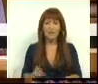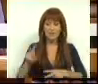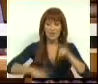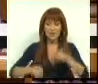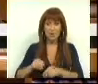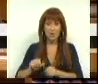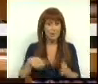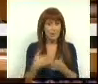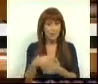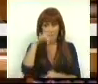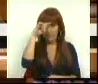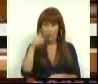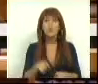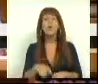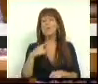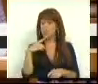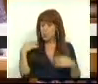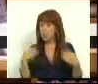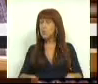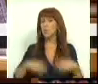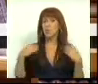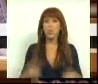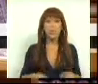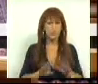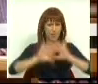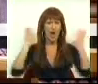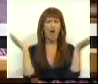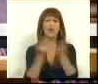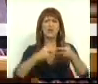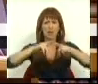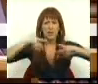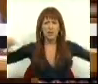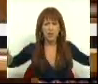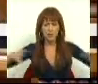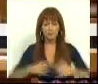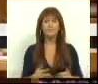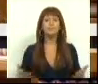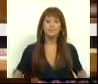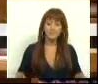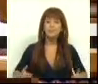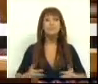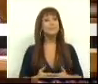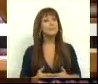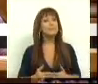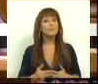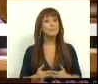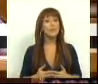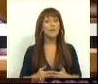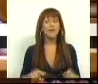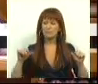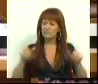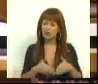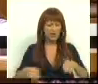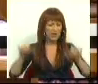Locais, criando dificuldades muito sérias à generalidade das autarquias. Ou seja, a má